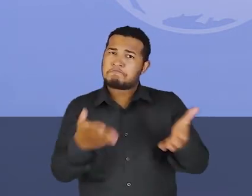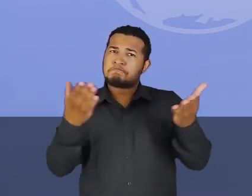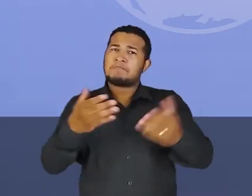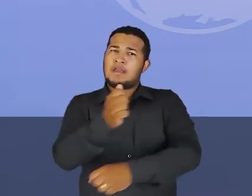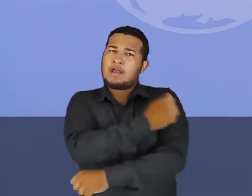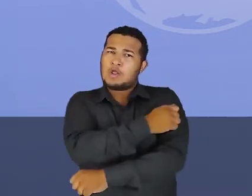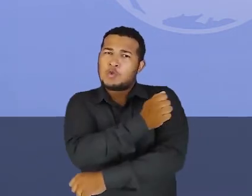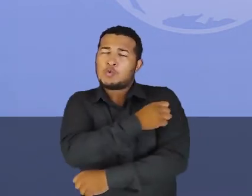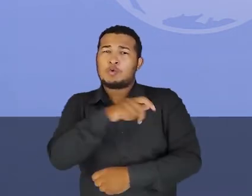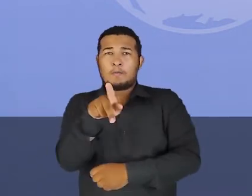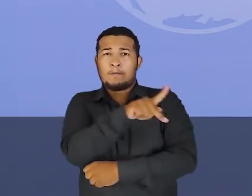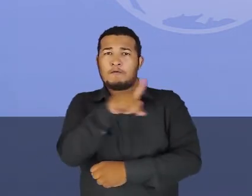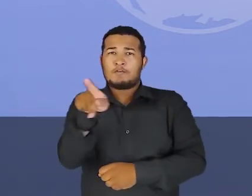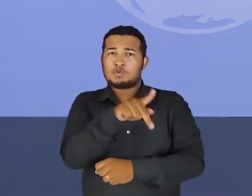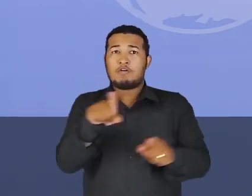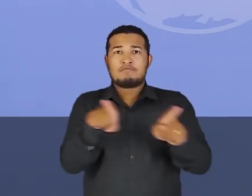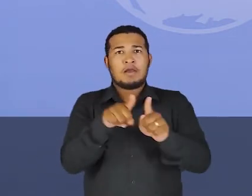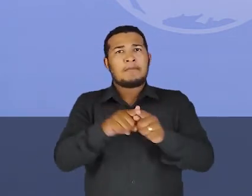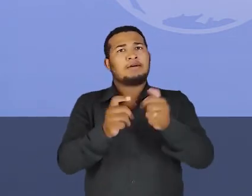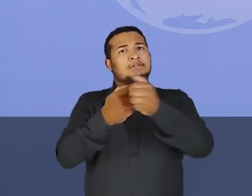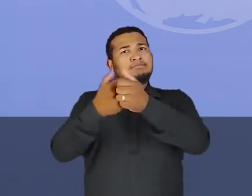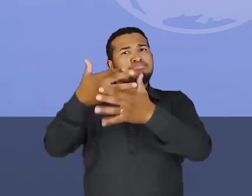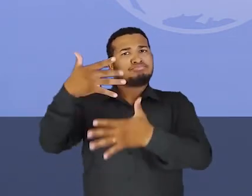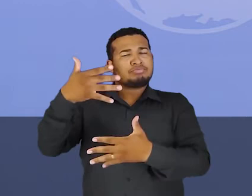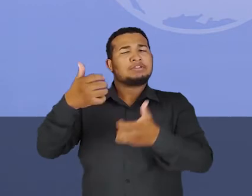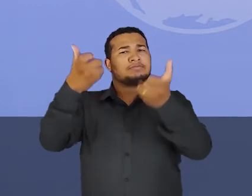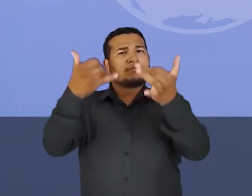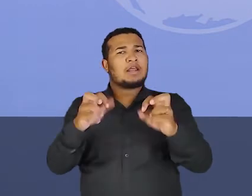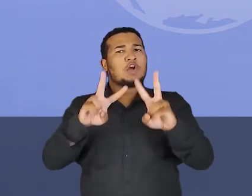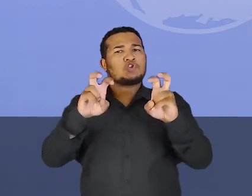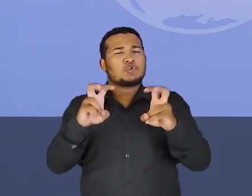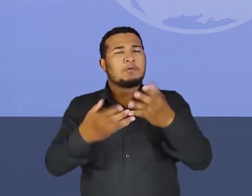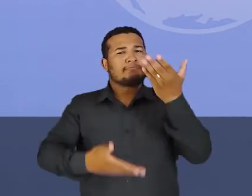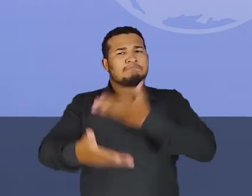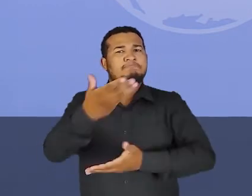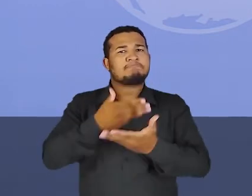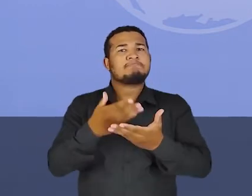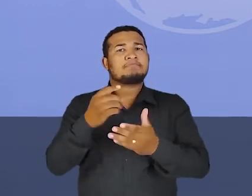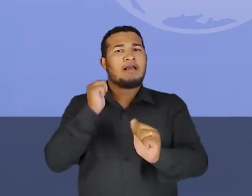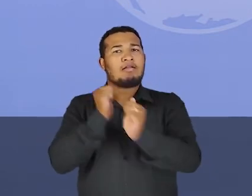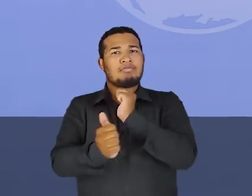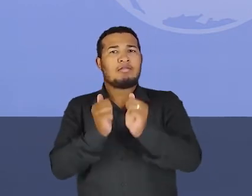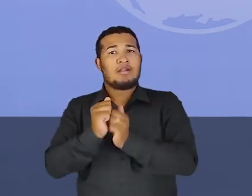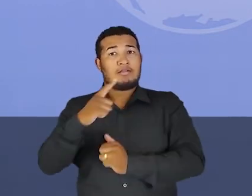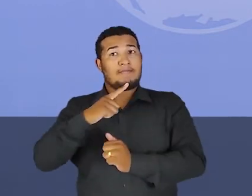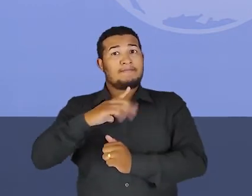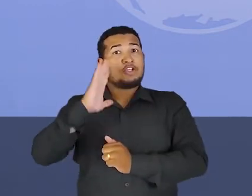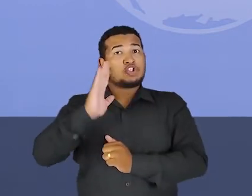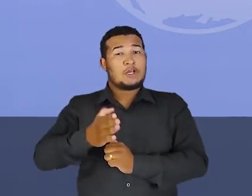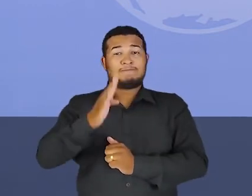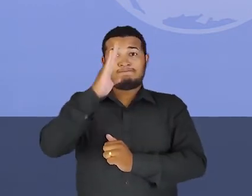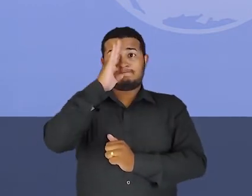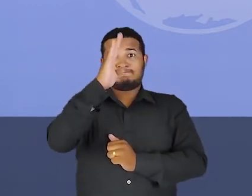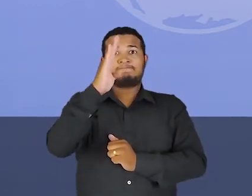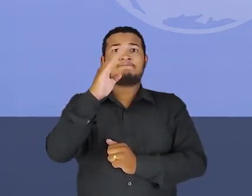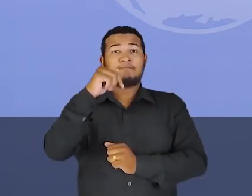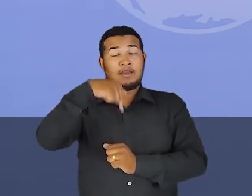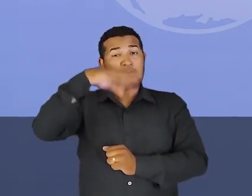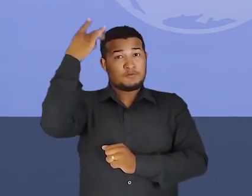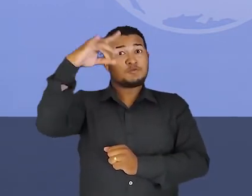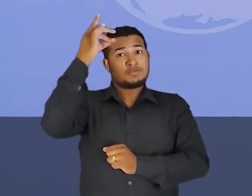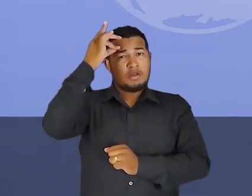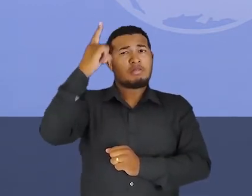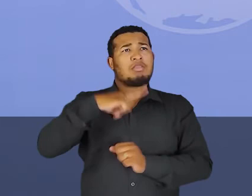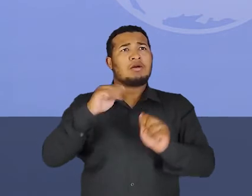professor, para vocês interagirem sobre esses atletas que já tiveram destaque nacional e internacional no nosso estado.